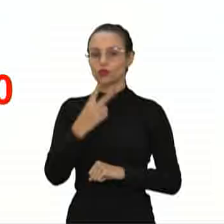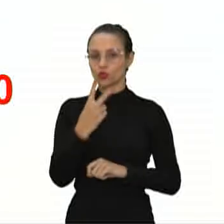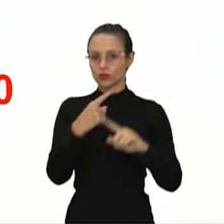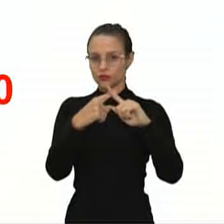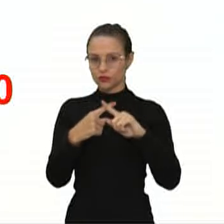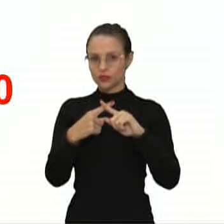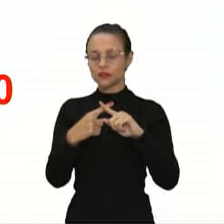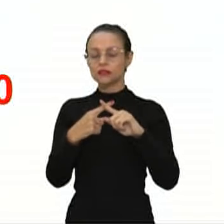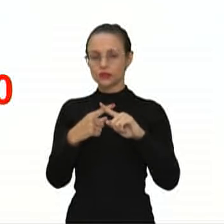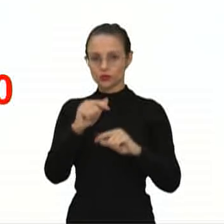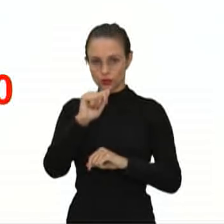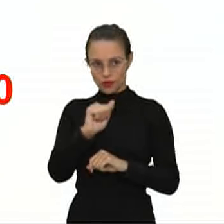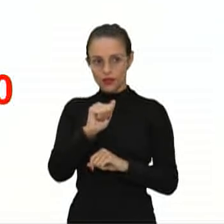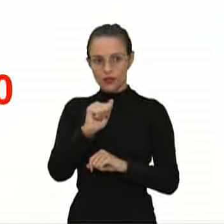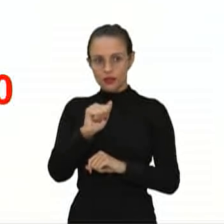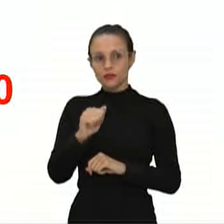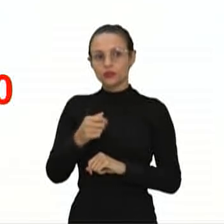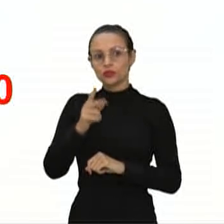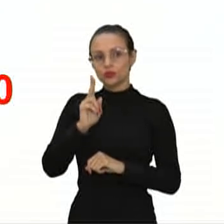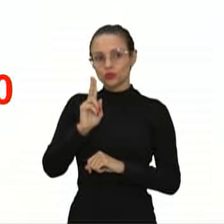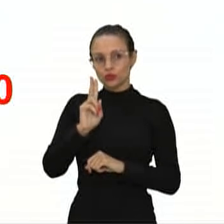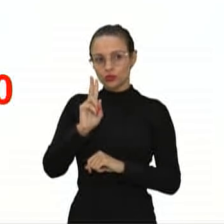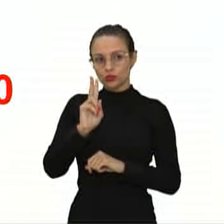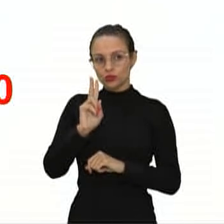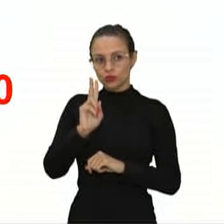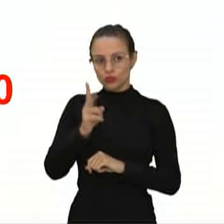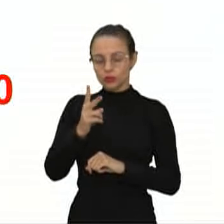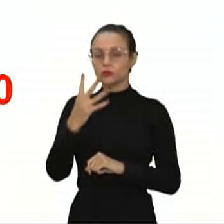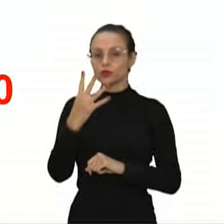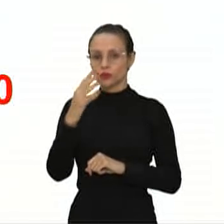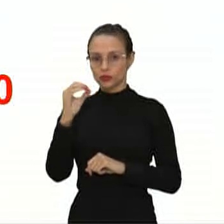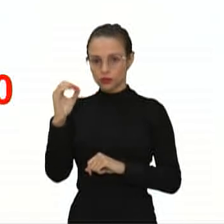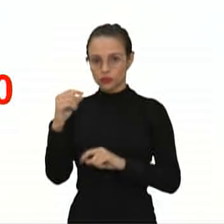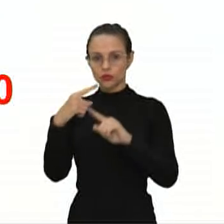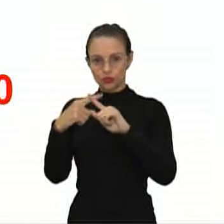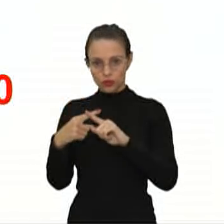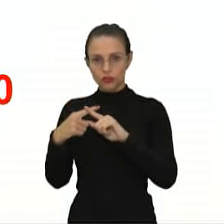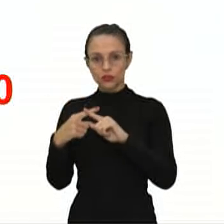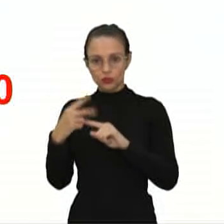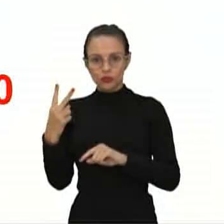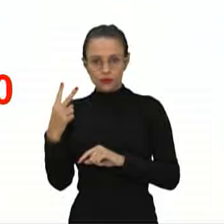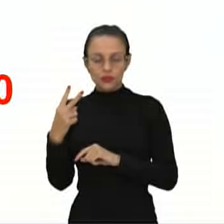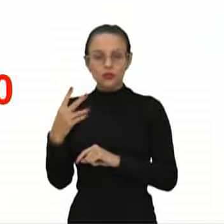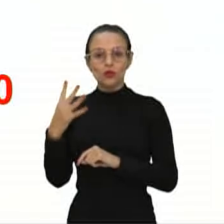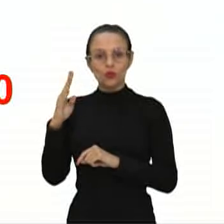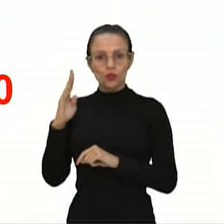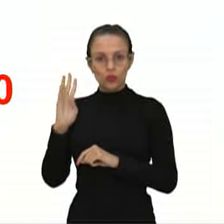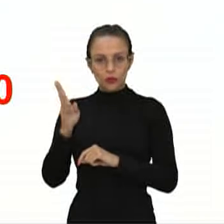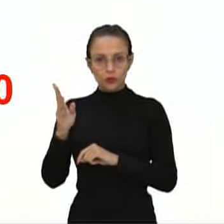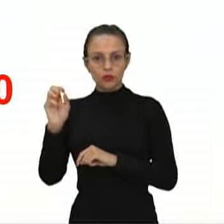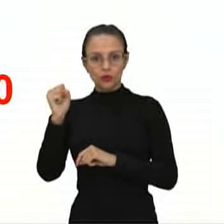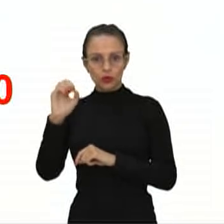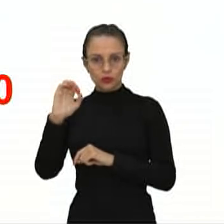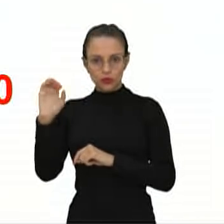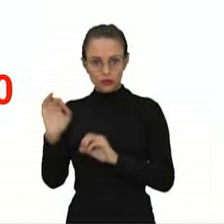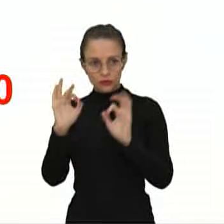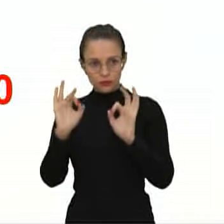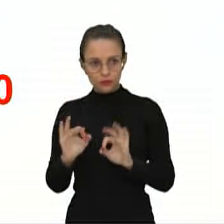A, 2.400 vezes 2 vezes 2.400 vai dar 4.800,